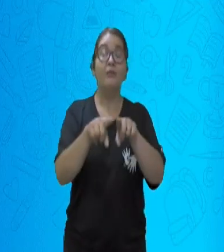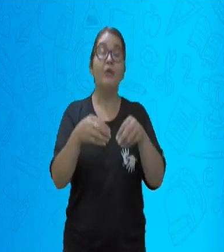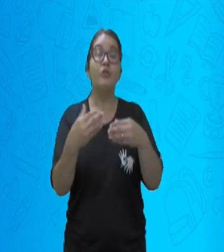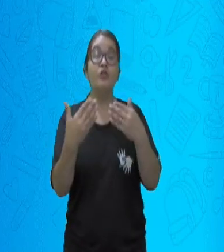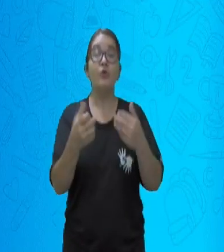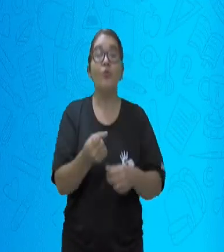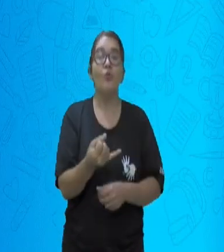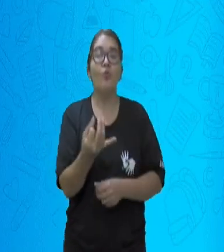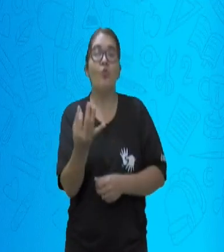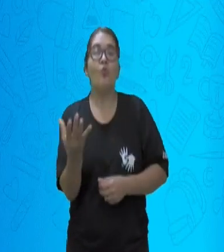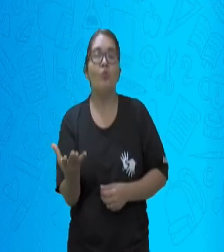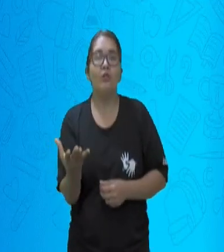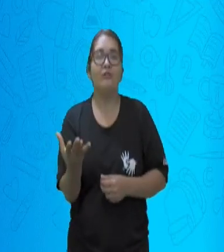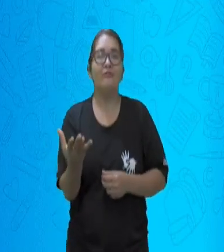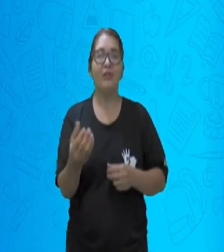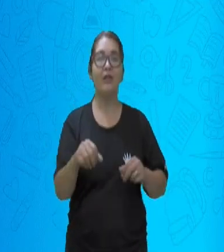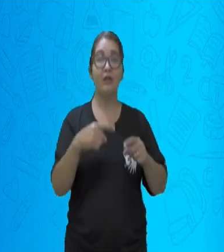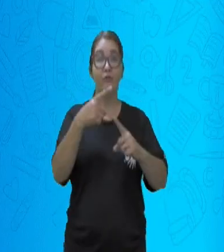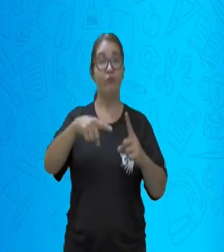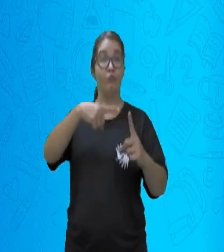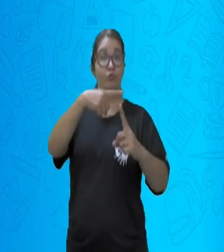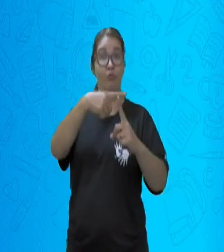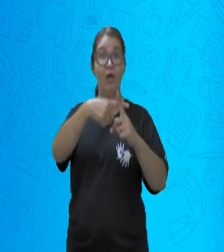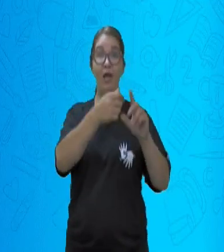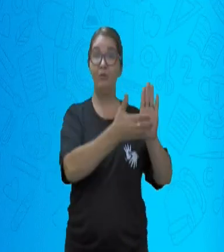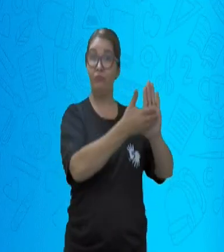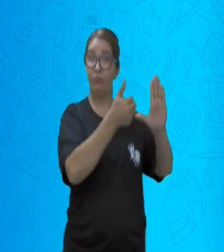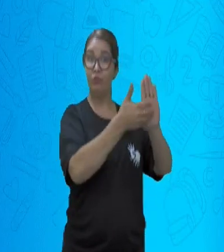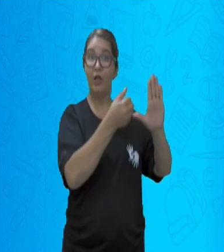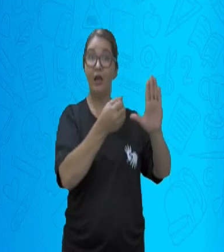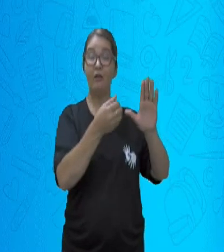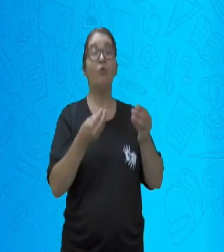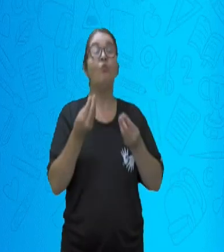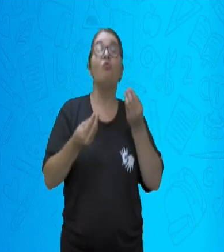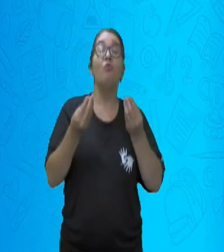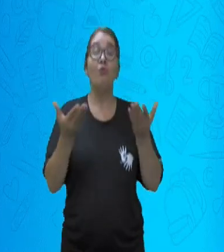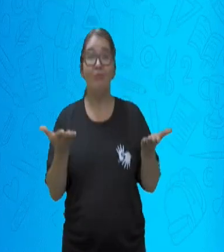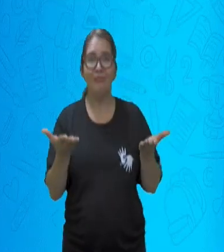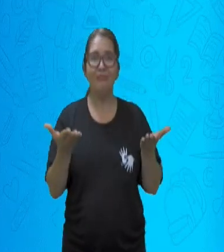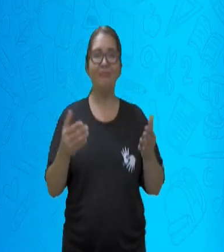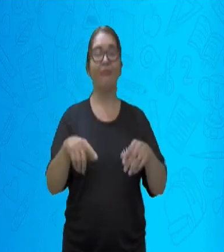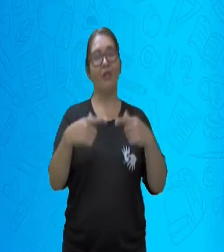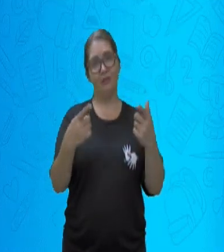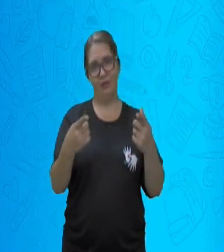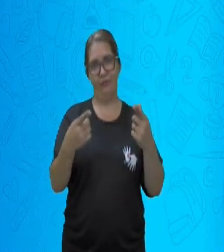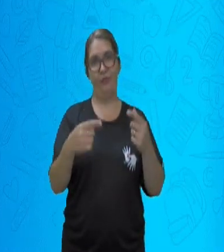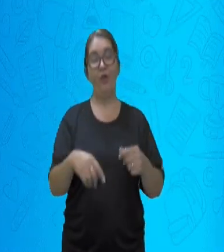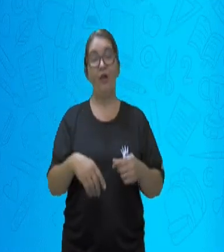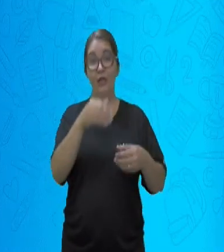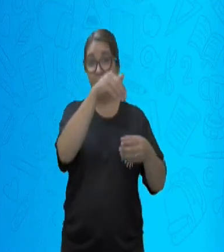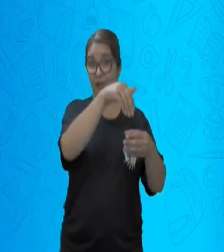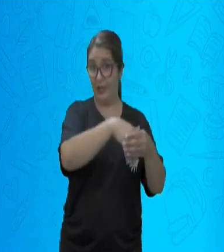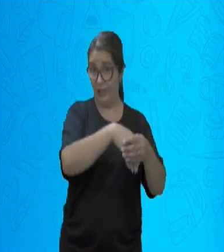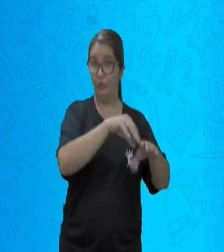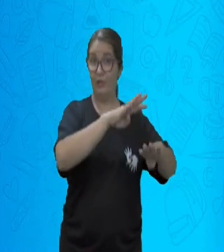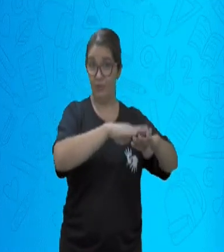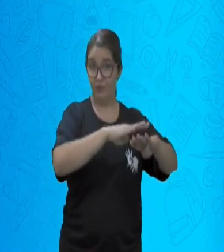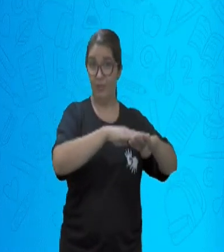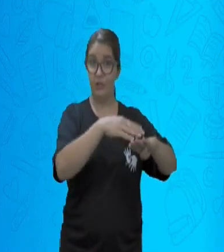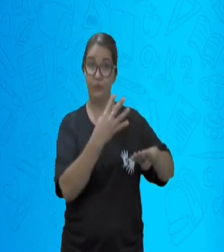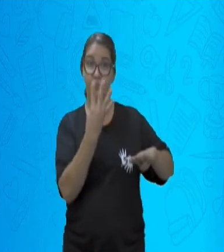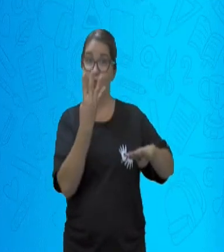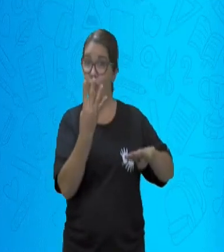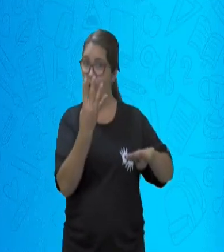quantidade para pagar todas as contas, não é mesmo? As quatro operações fundamentais e duas delas nós